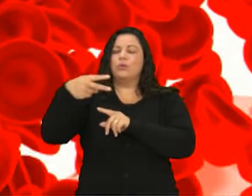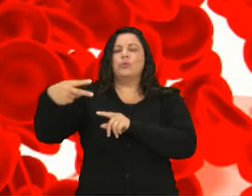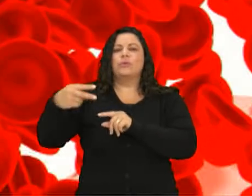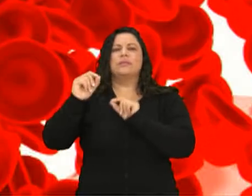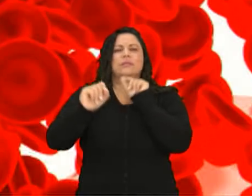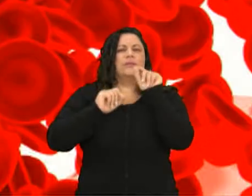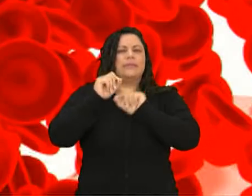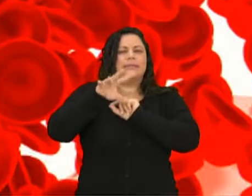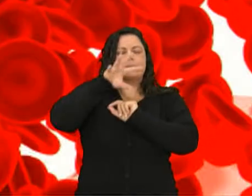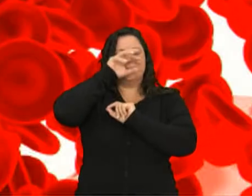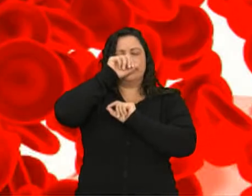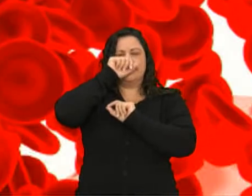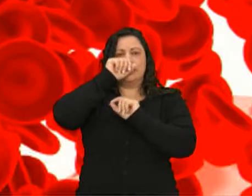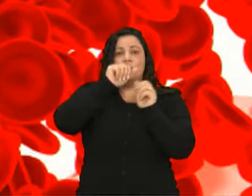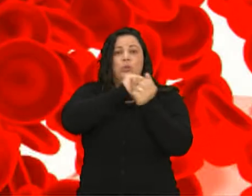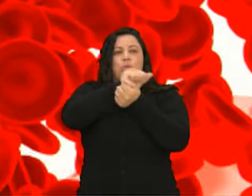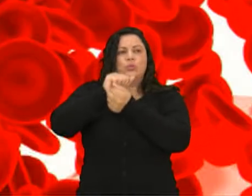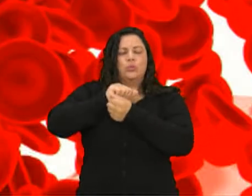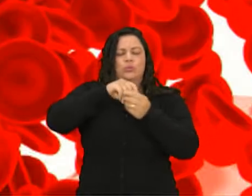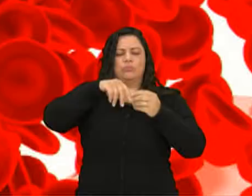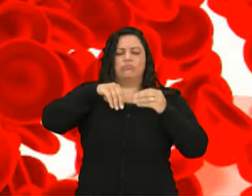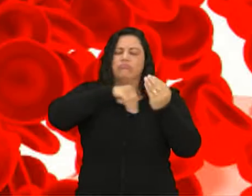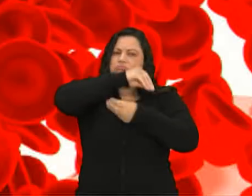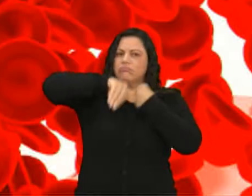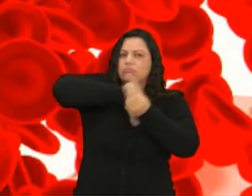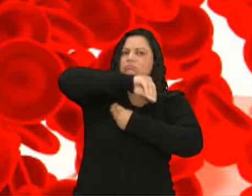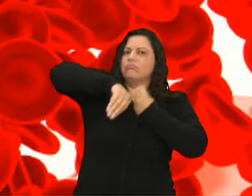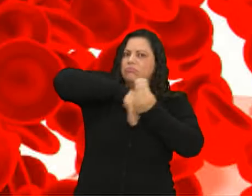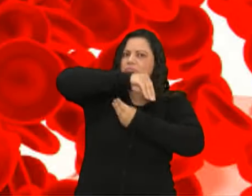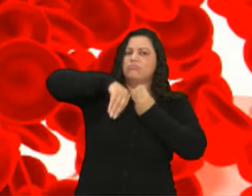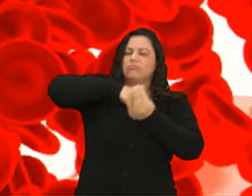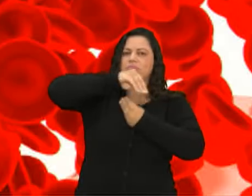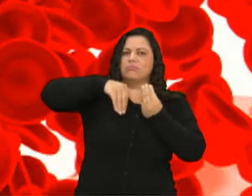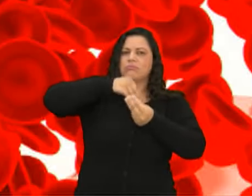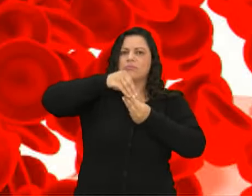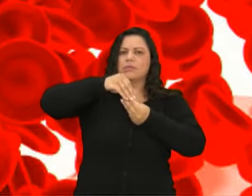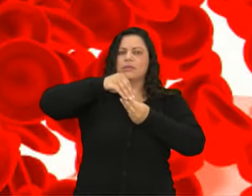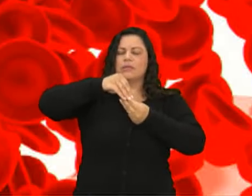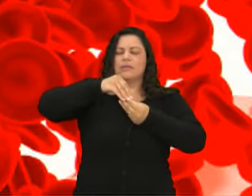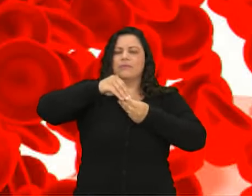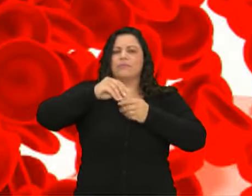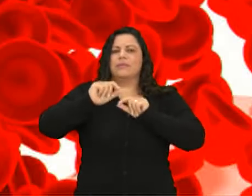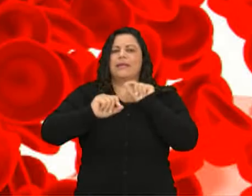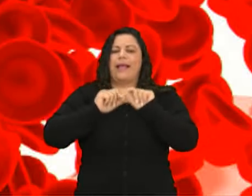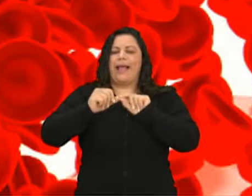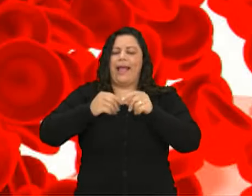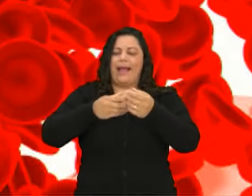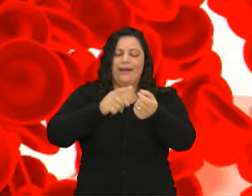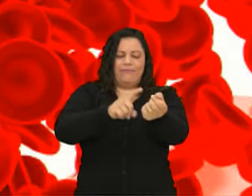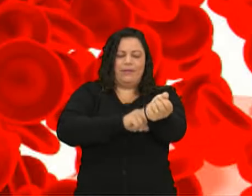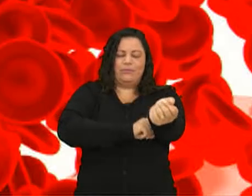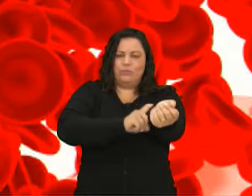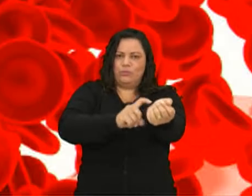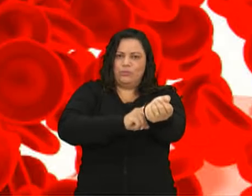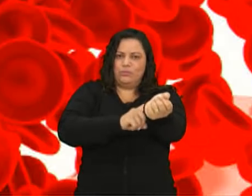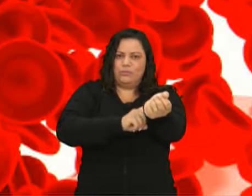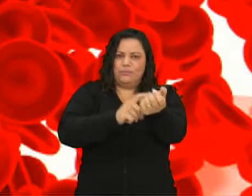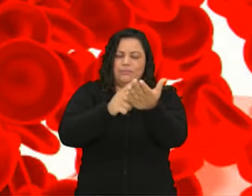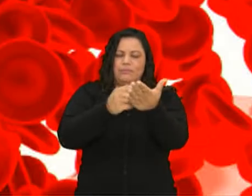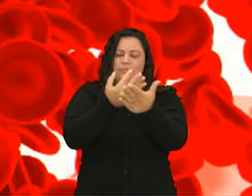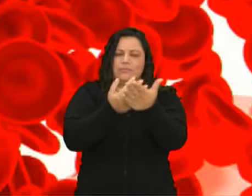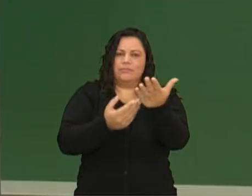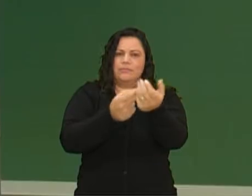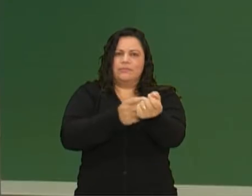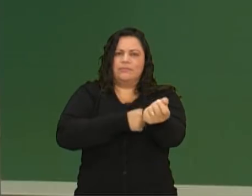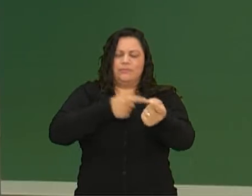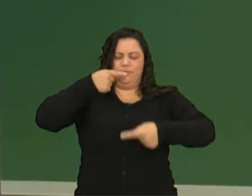de ferro, tá? Essa hemoglobina, ela vai carregar, arrastar o oxigênio por